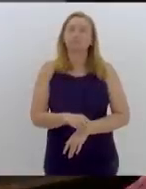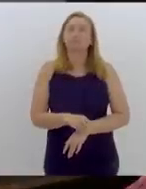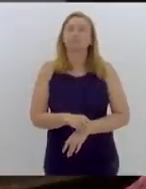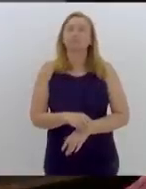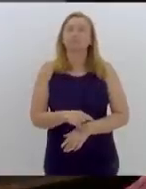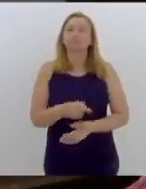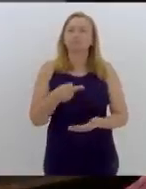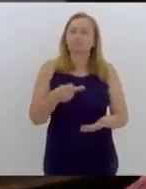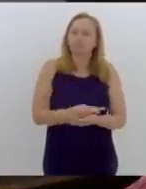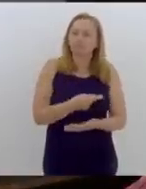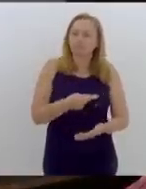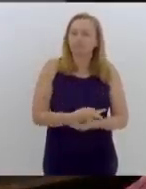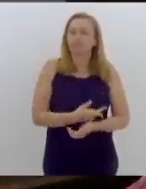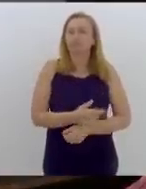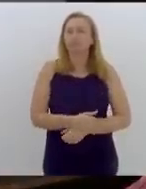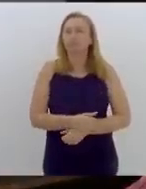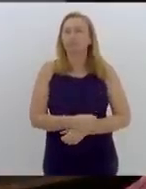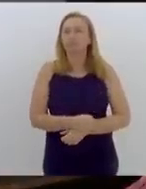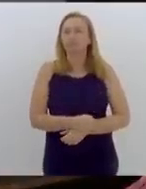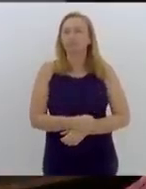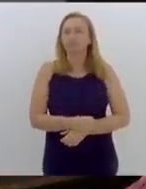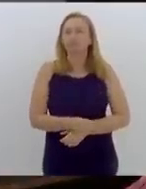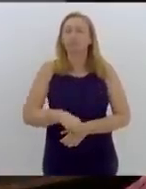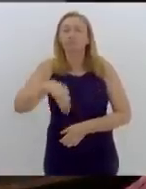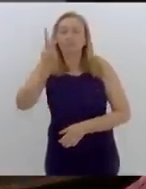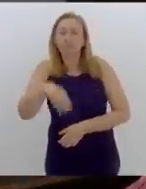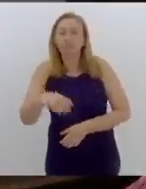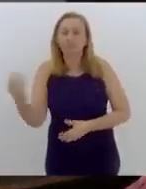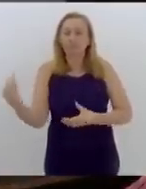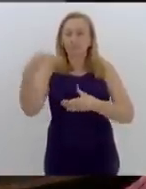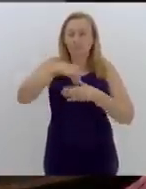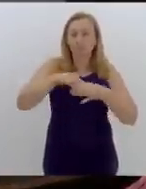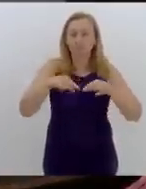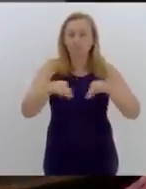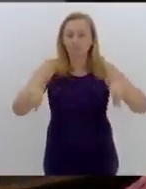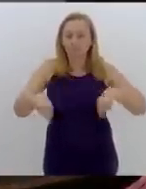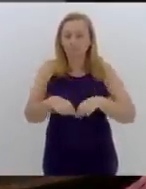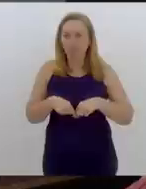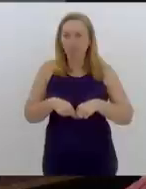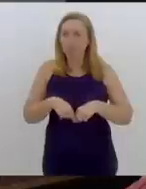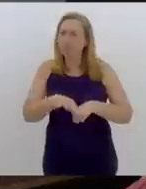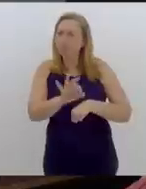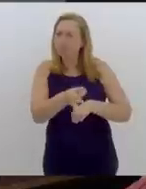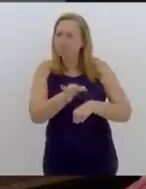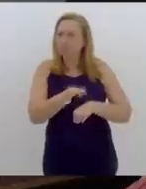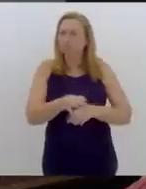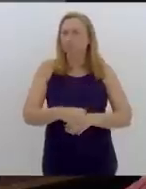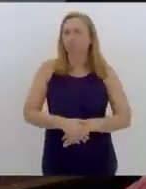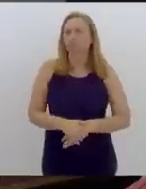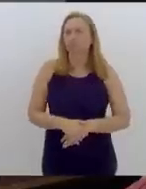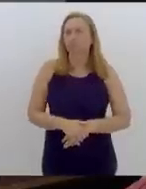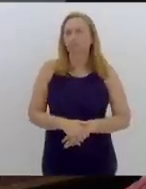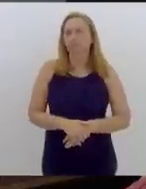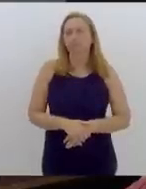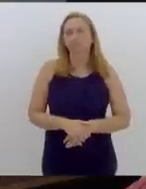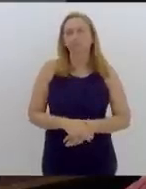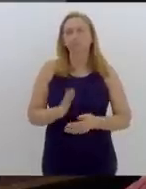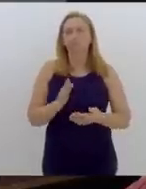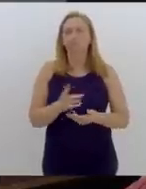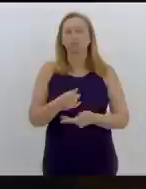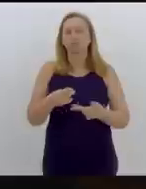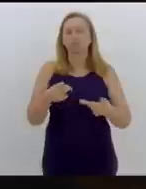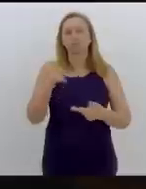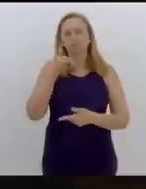as covardias de quem está dentro de um gabinete isso é evidente eu passava esses dias